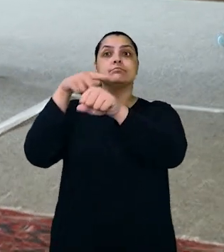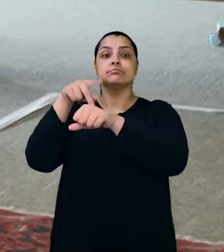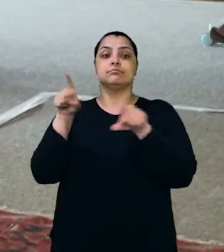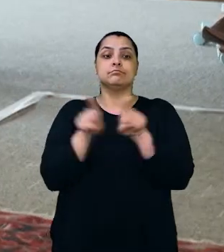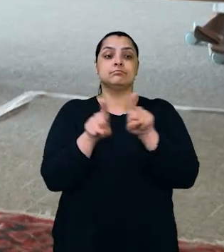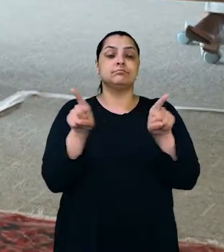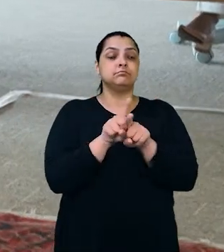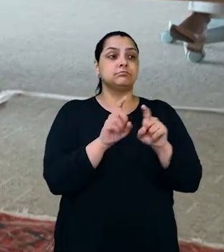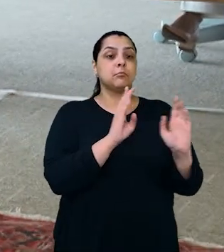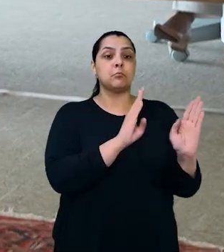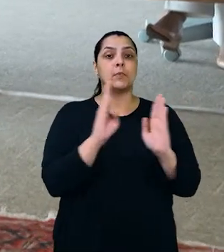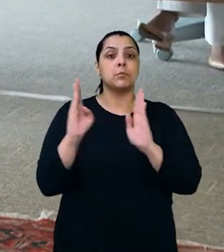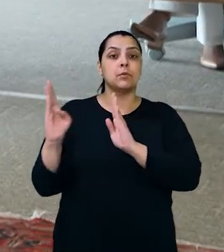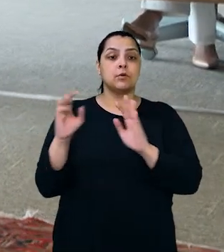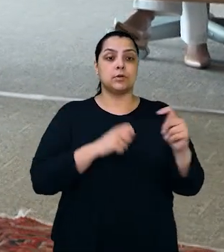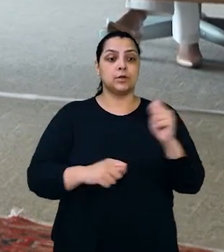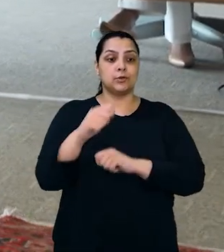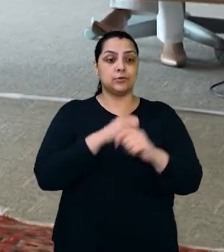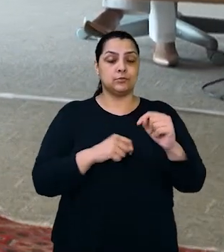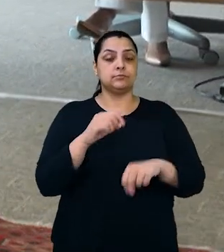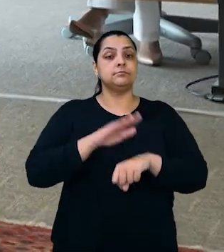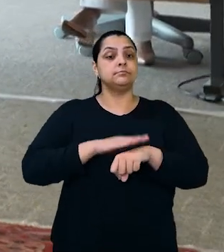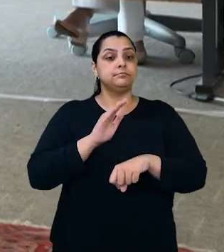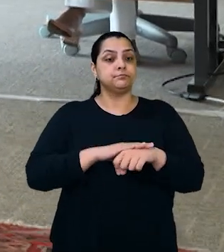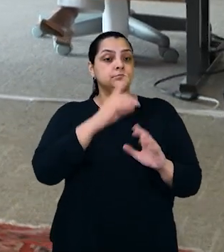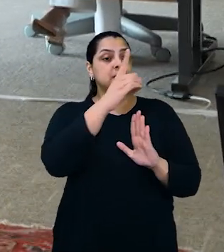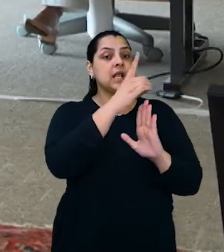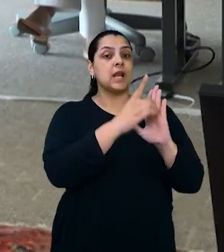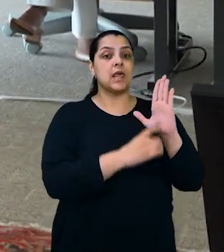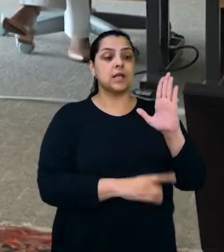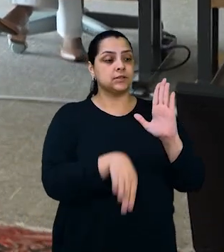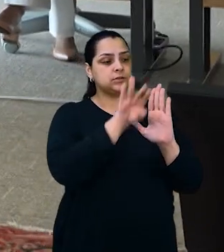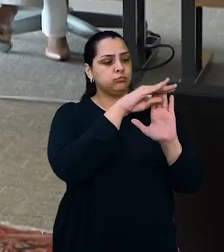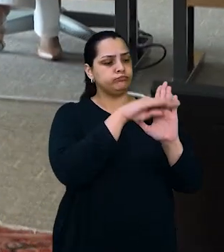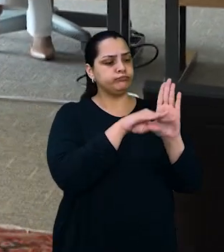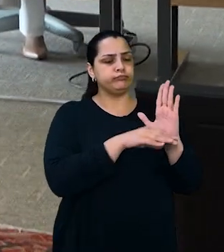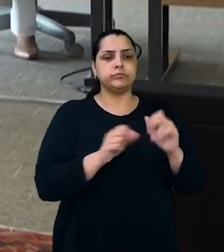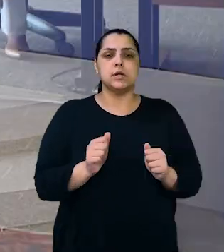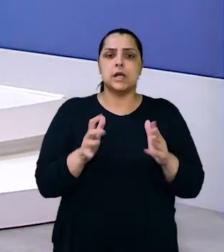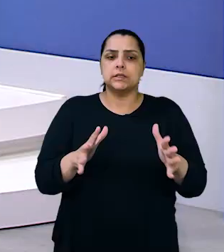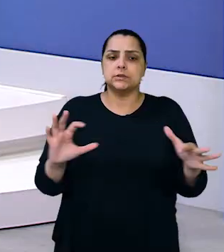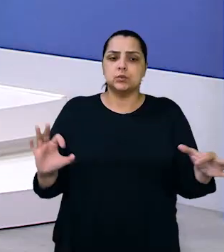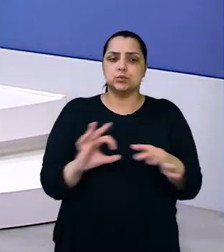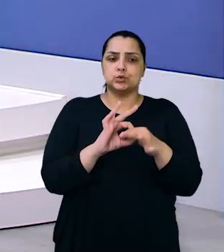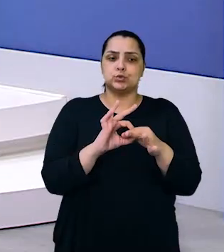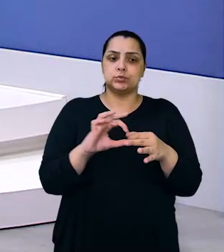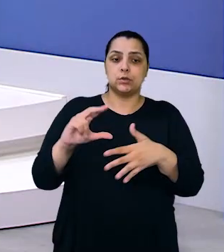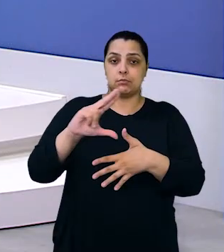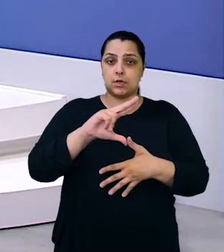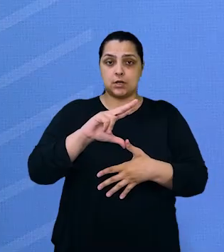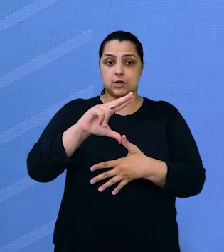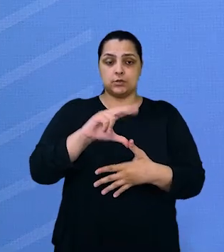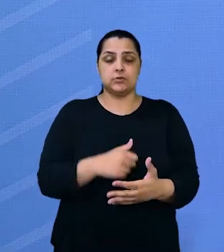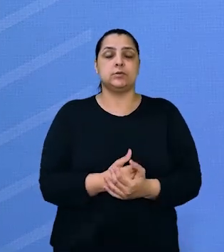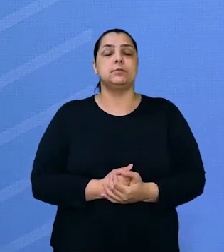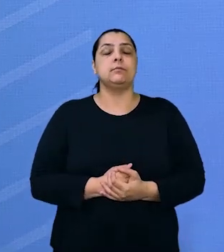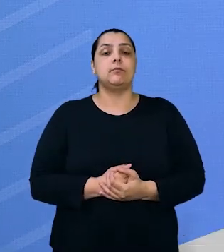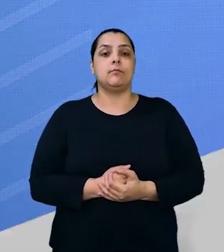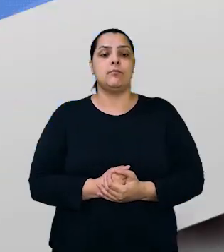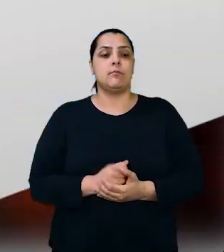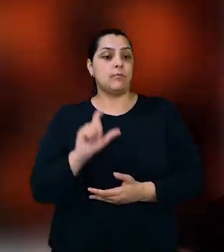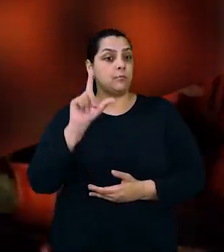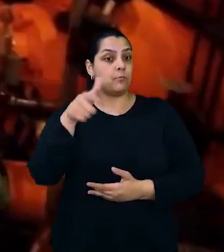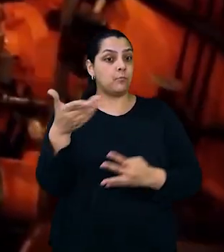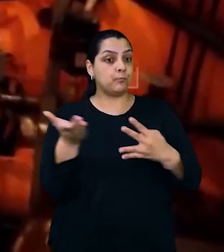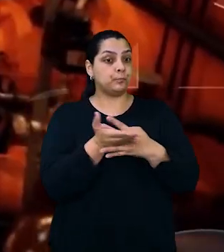integram o Bloco Econômico. O grupo elaborou uma declaração com programas de ação conjunta na América Latina. A